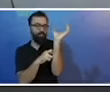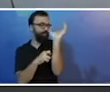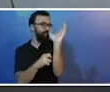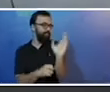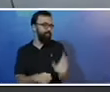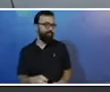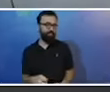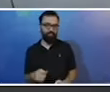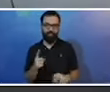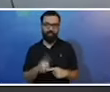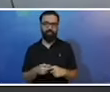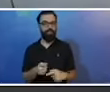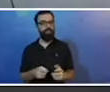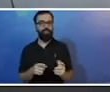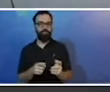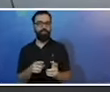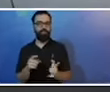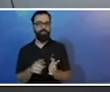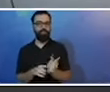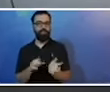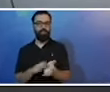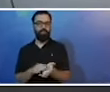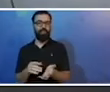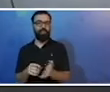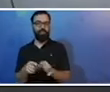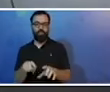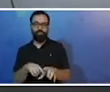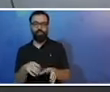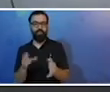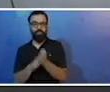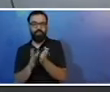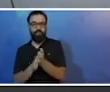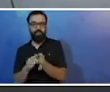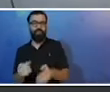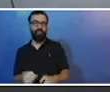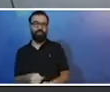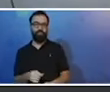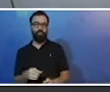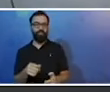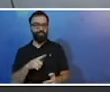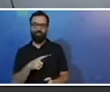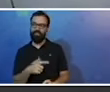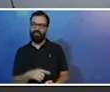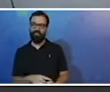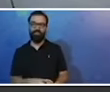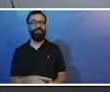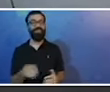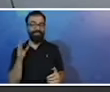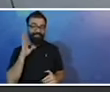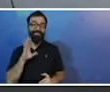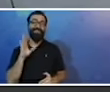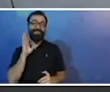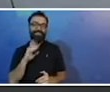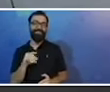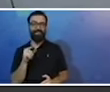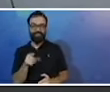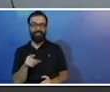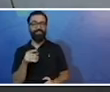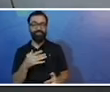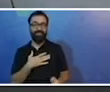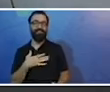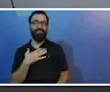limão porque elas não TM pé porque elas não TM mão muito legal né Pessoal espero que vocês estejam